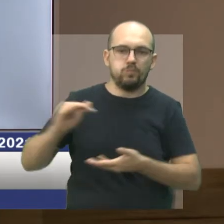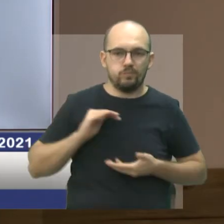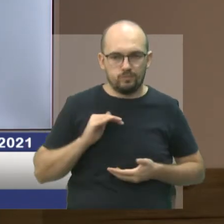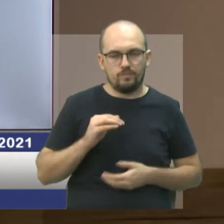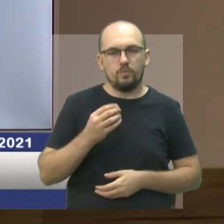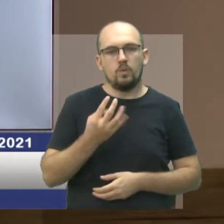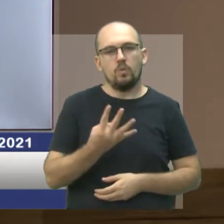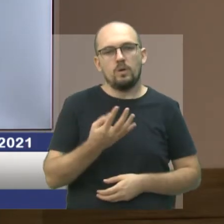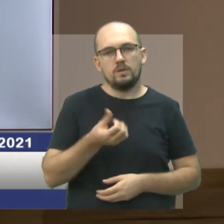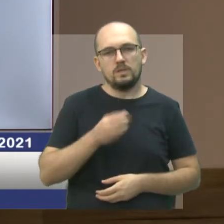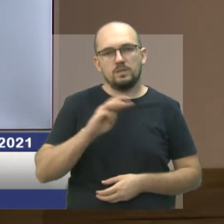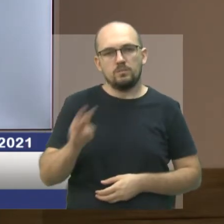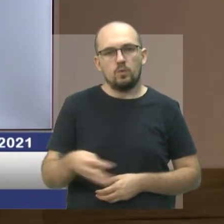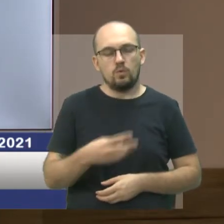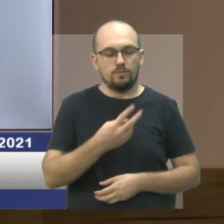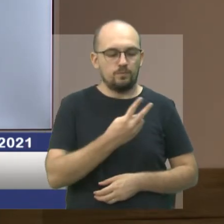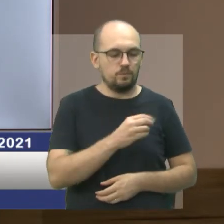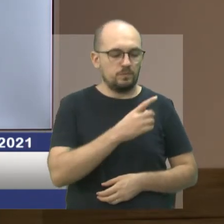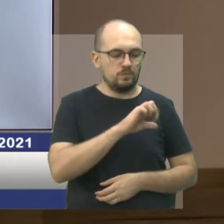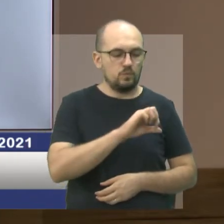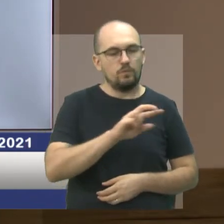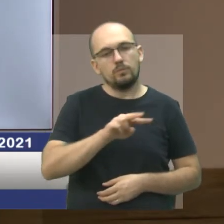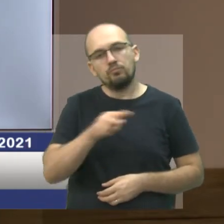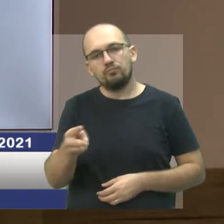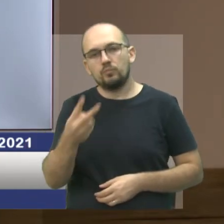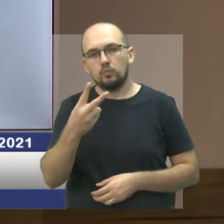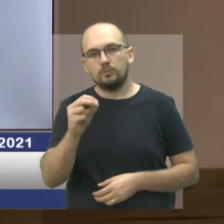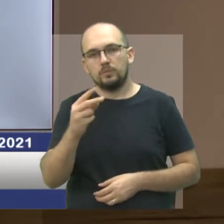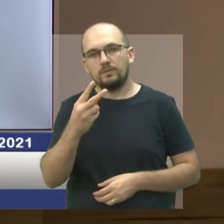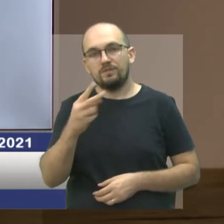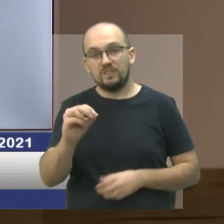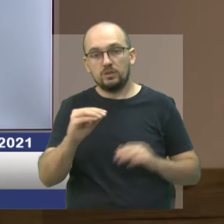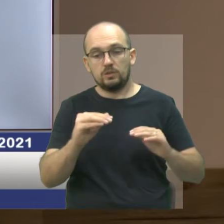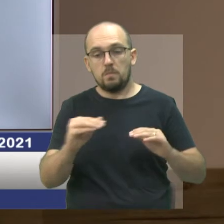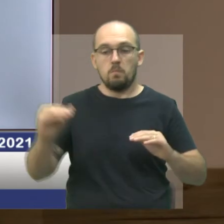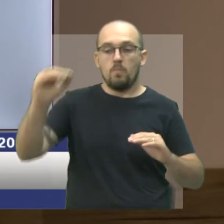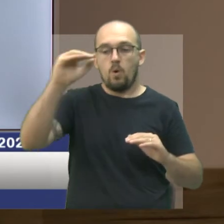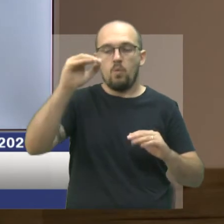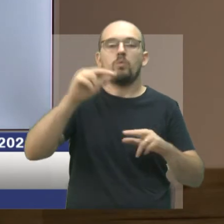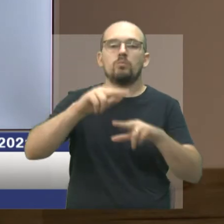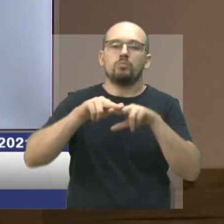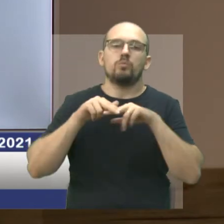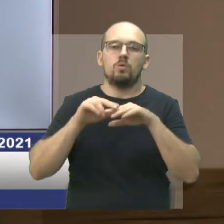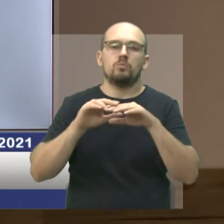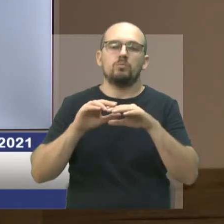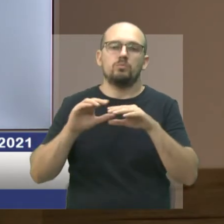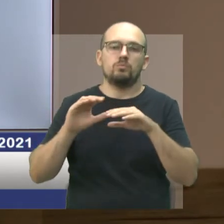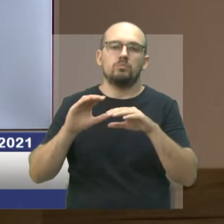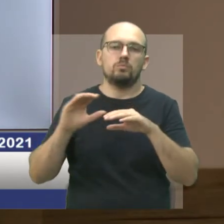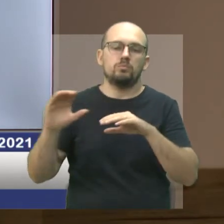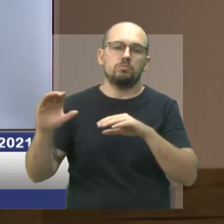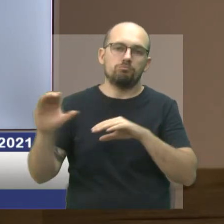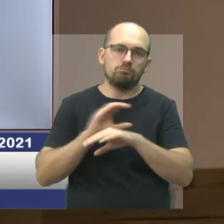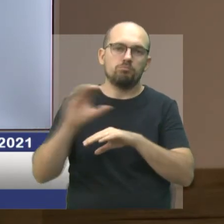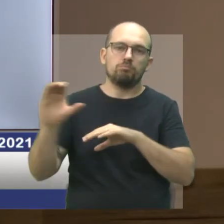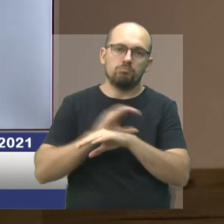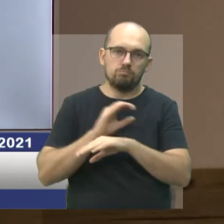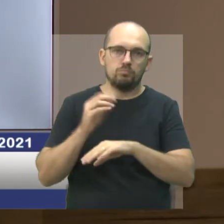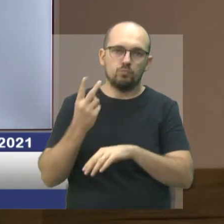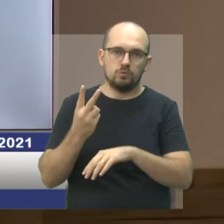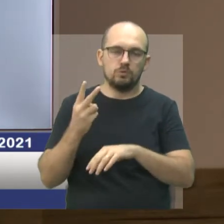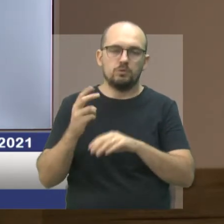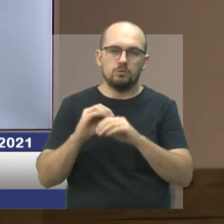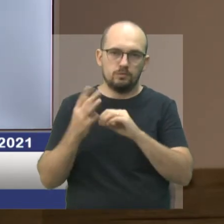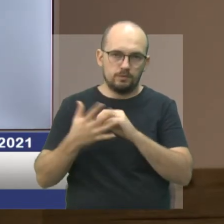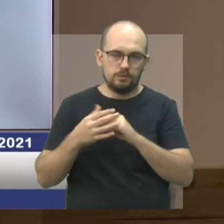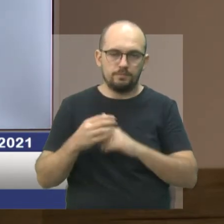milhões de 2019 para 2020 foi basicamente essas duas receitas. Para 2021, nós